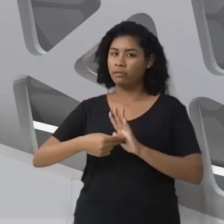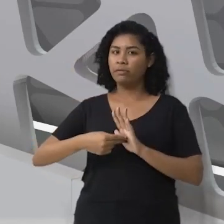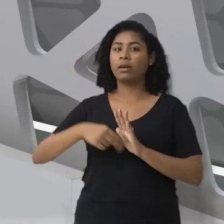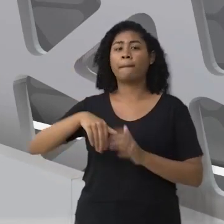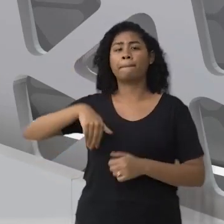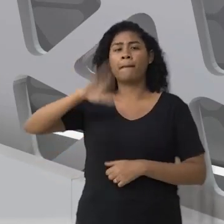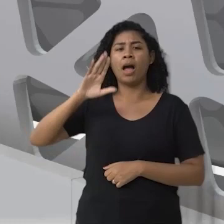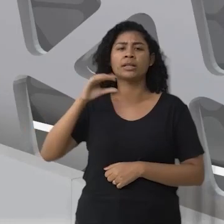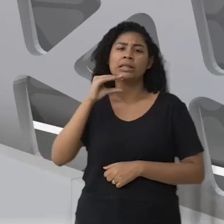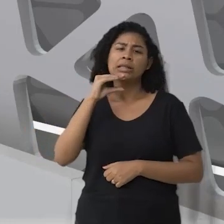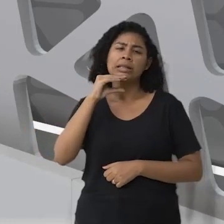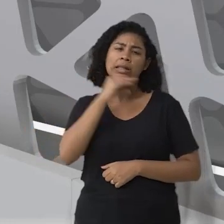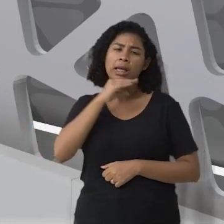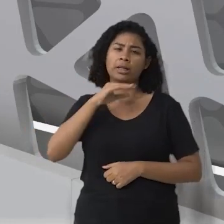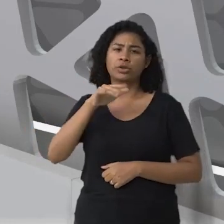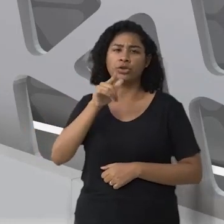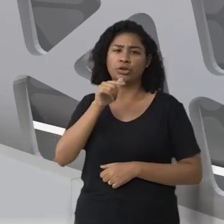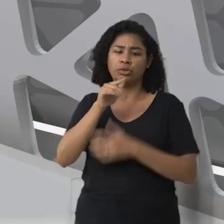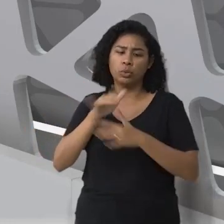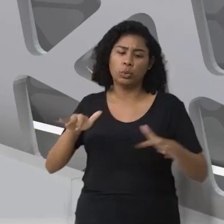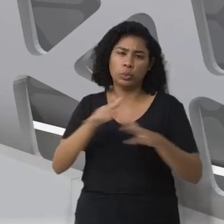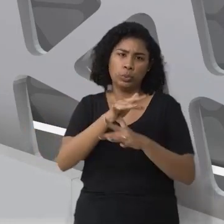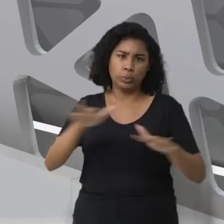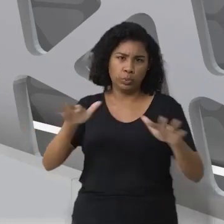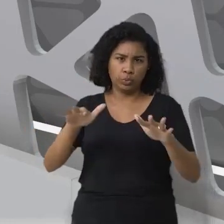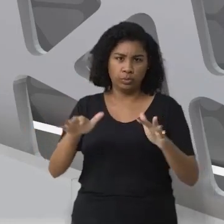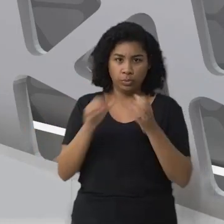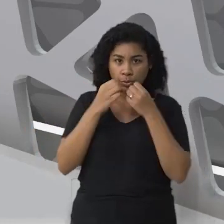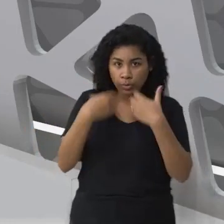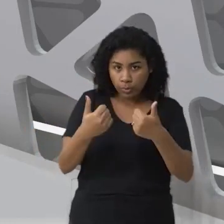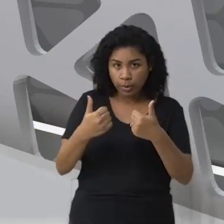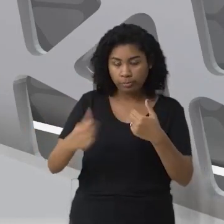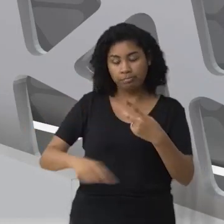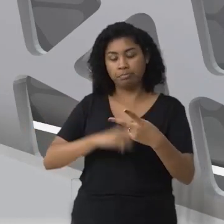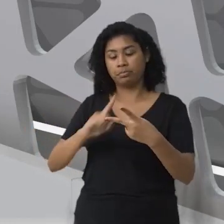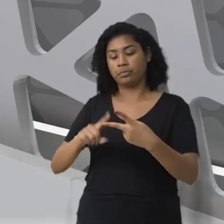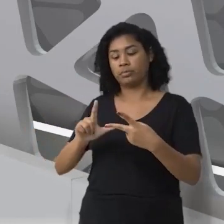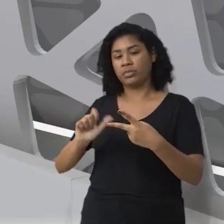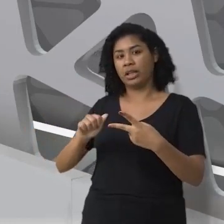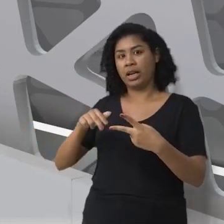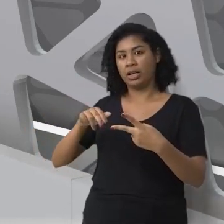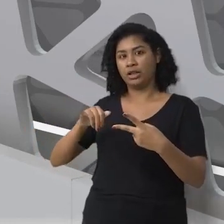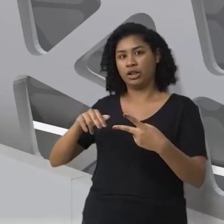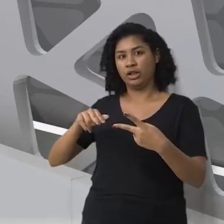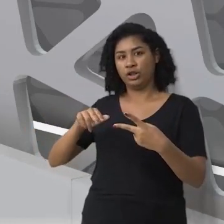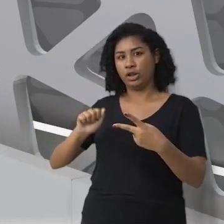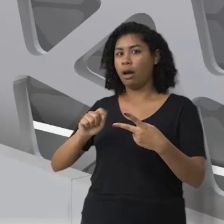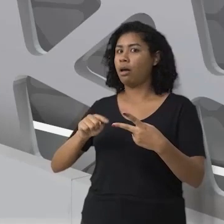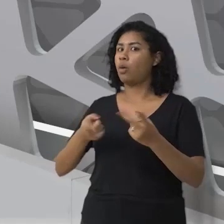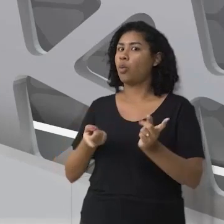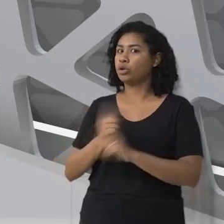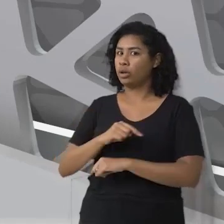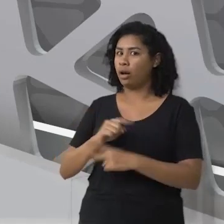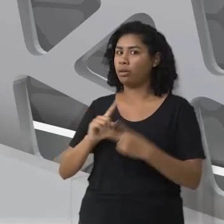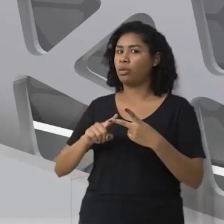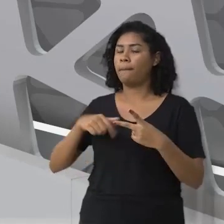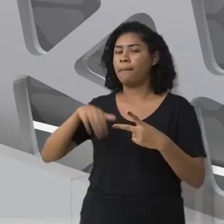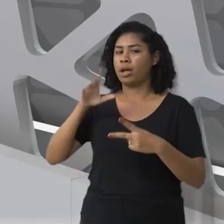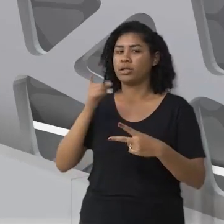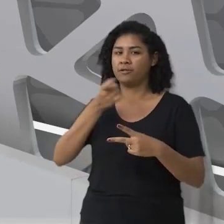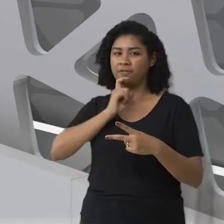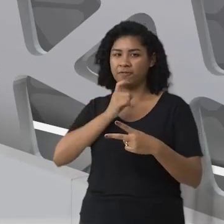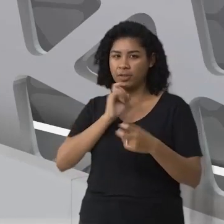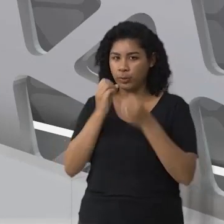que ocorre anormal das águas do Oceano Pacífico, enquanto a Laninha já ocorre o inverso, vai ser o resfriamento,